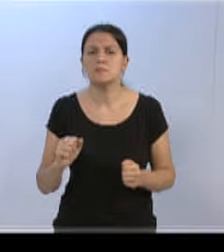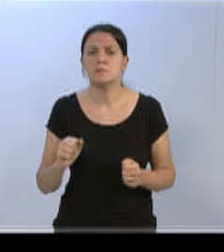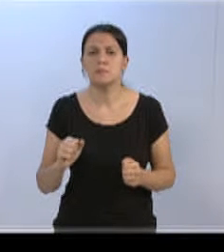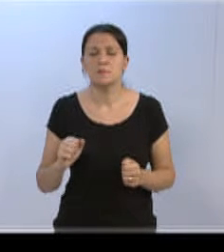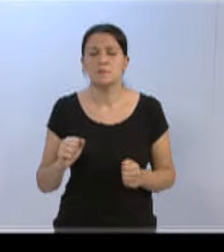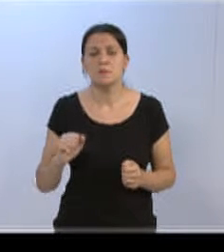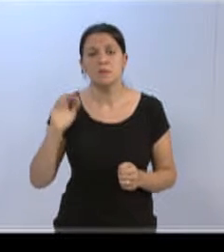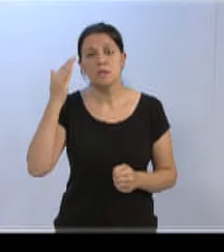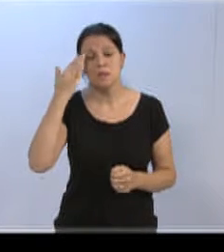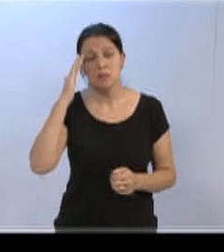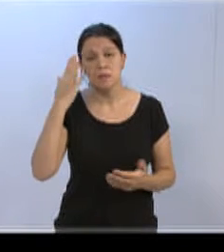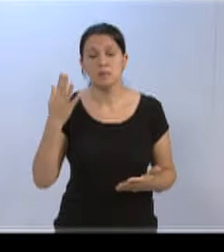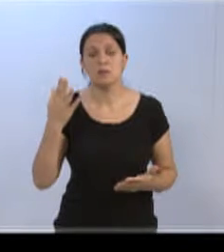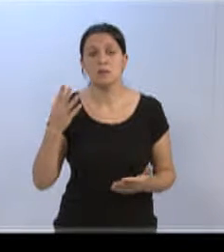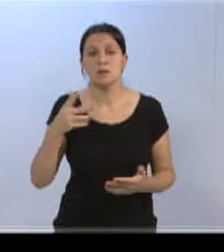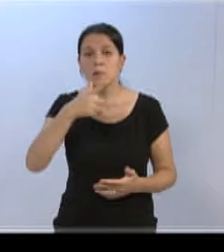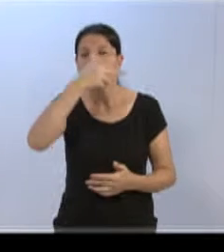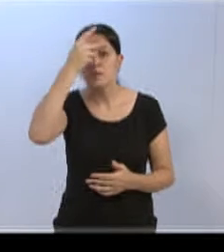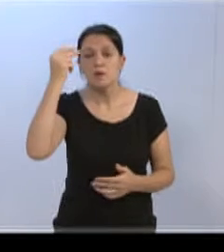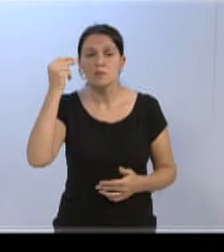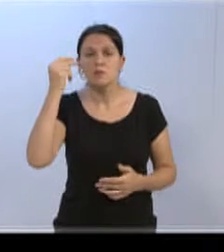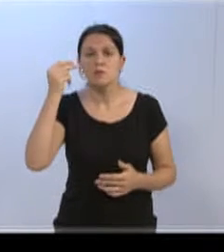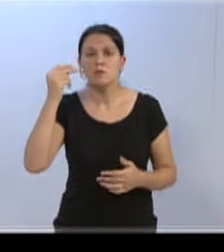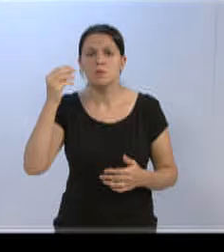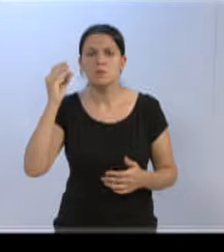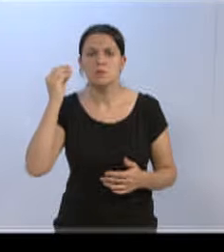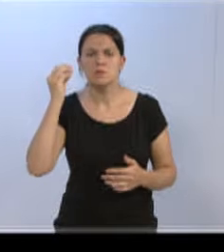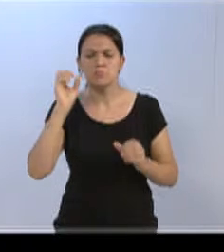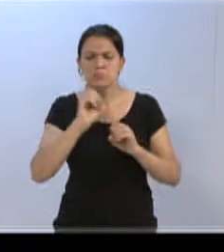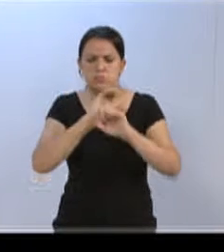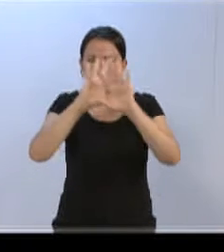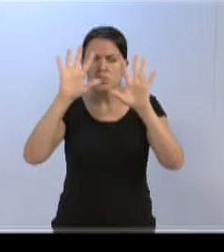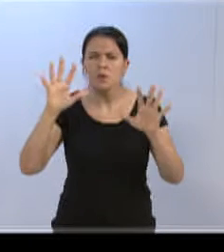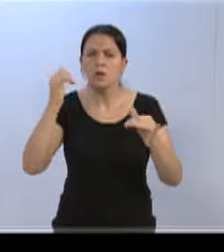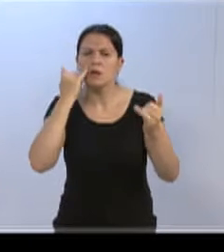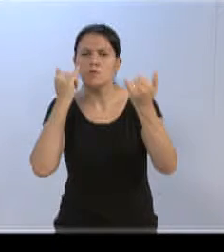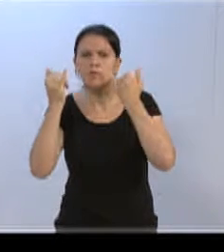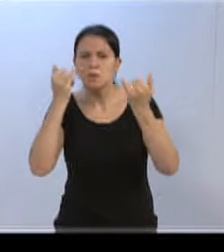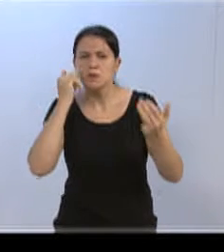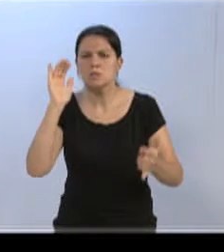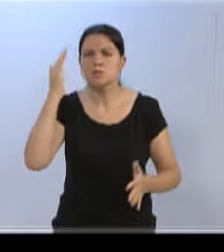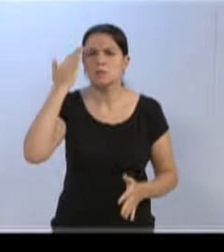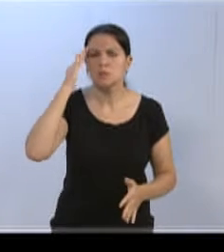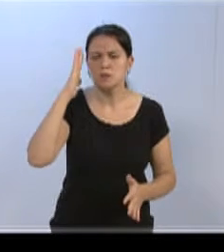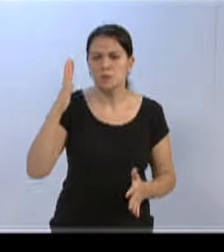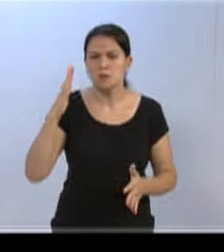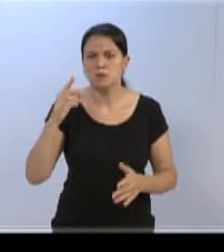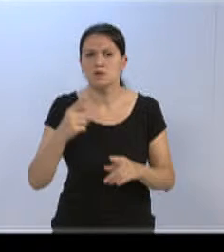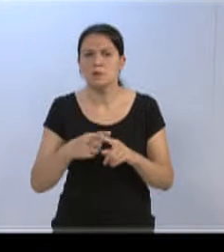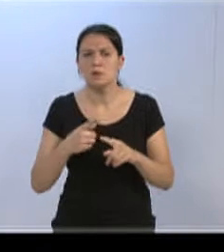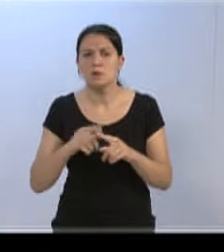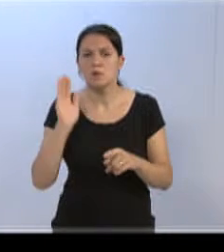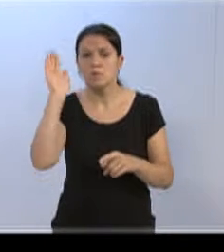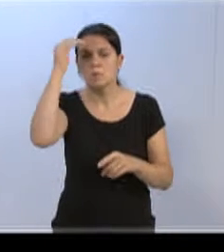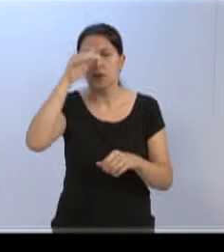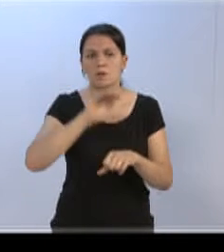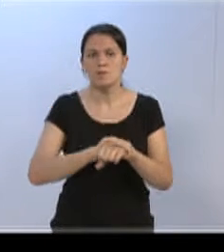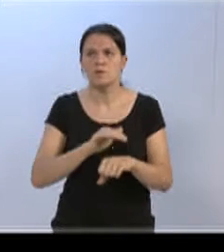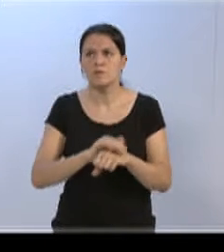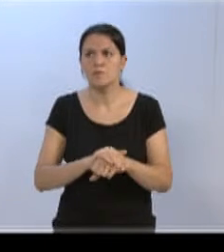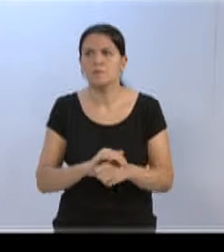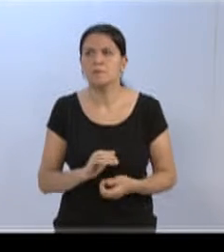possível de pessoas, esclarecendo realmente as informações, a exemplo do que foi feito pelo prefeito Mário Hildebrand. Então,